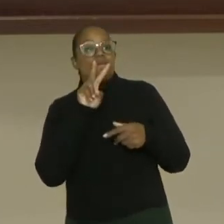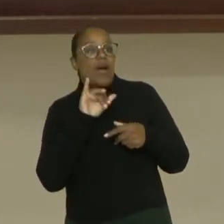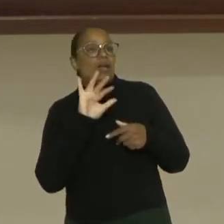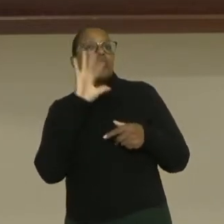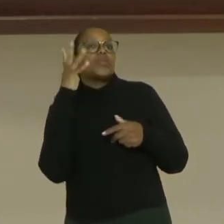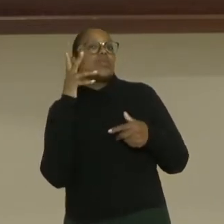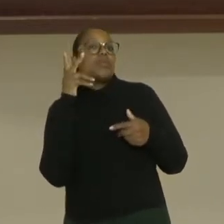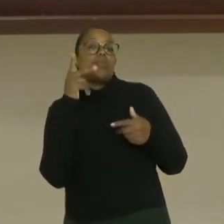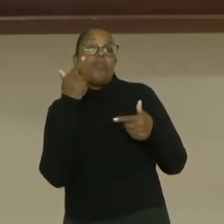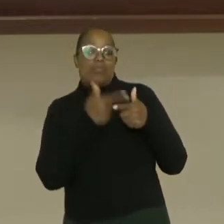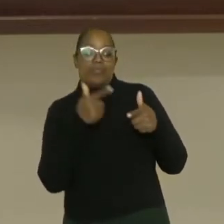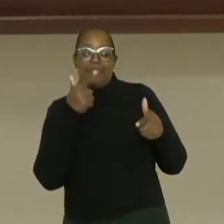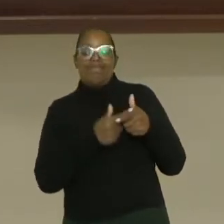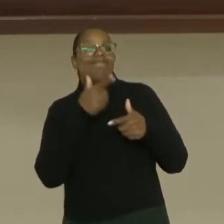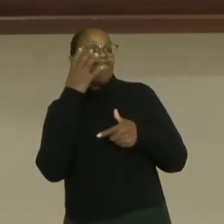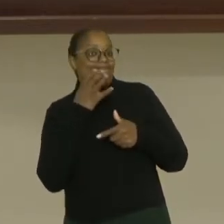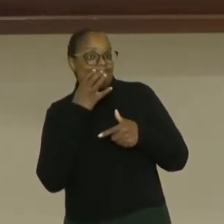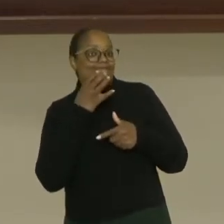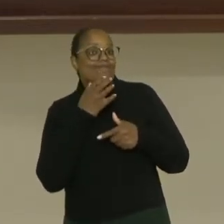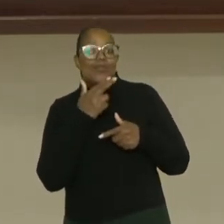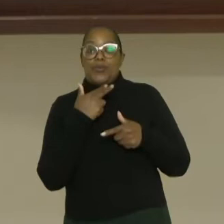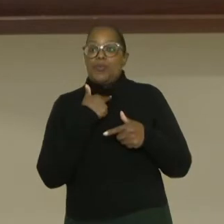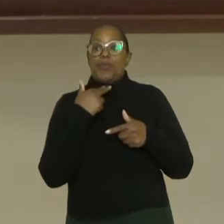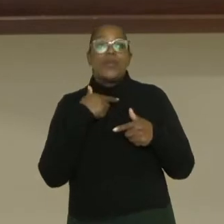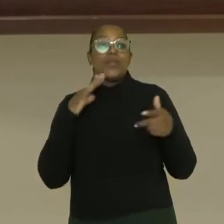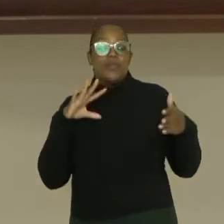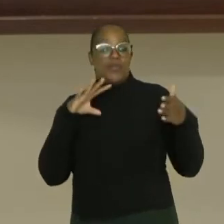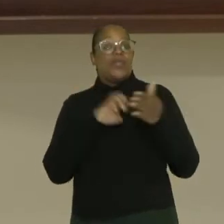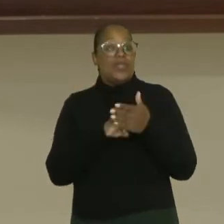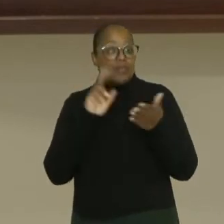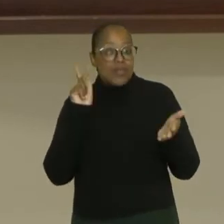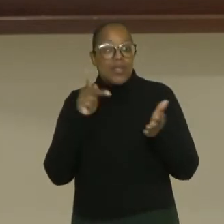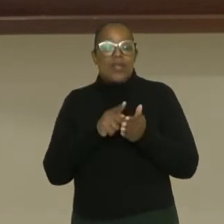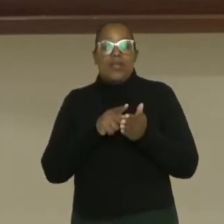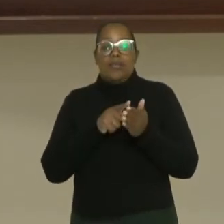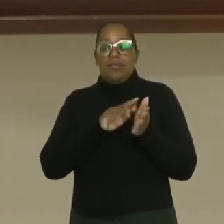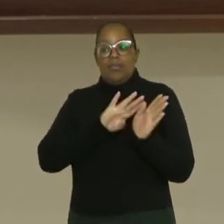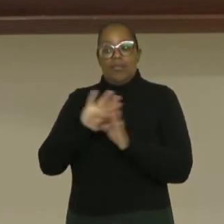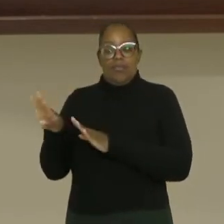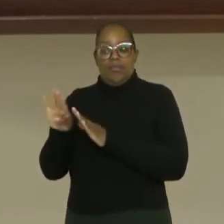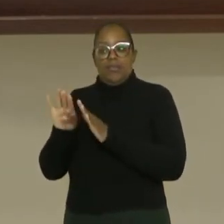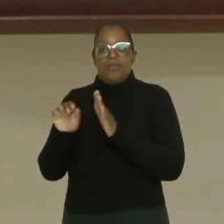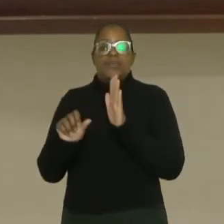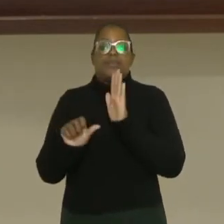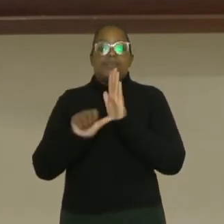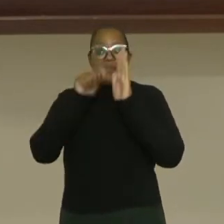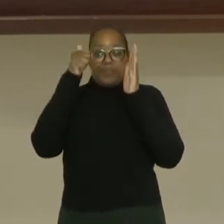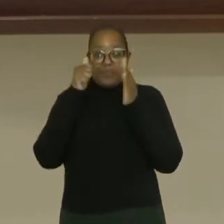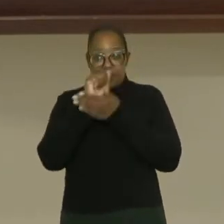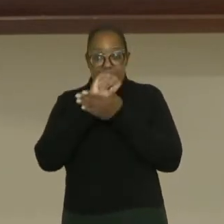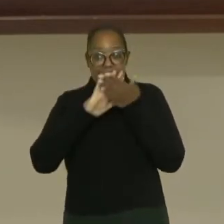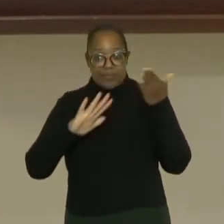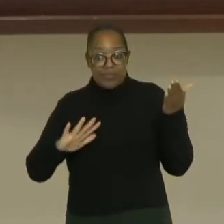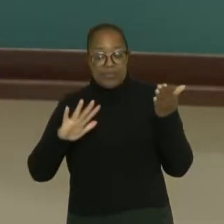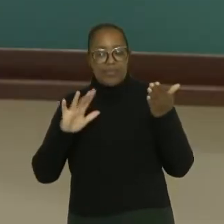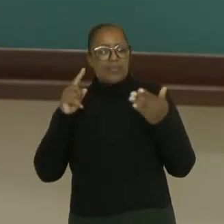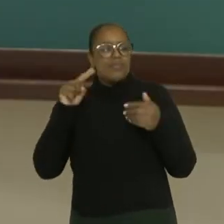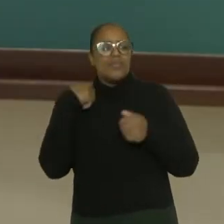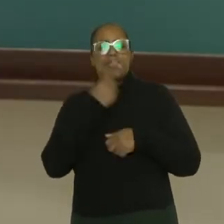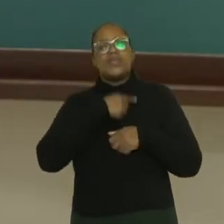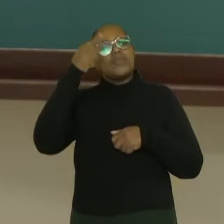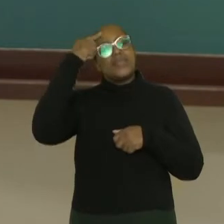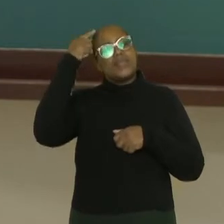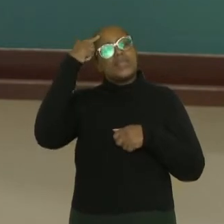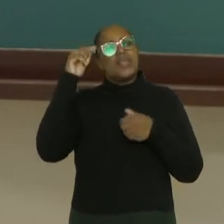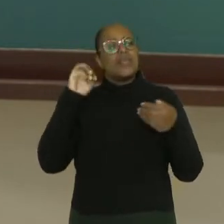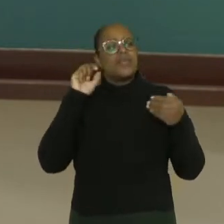pode surgir, né? O que vem depois. Bom, vamos de uma primeira atividade para pensar nessas manifestações da violência.